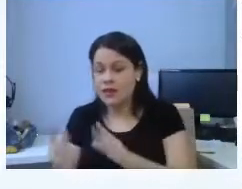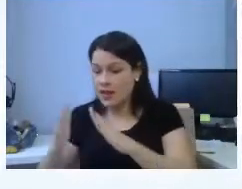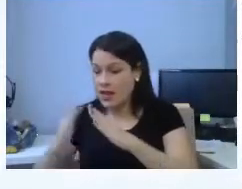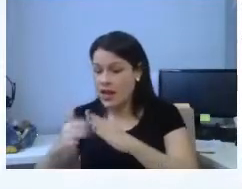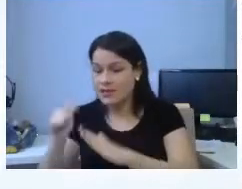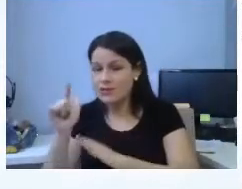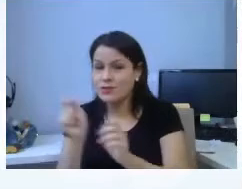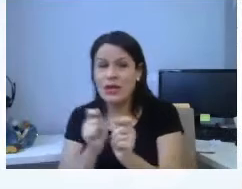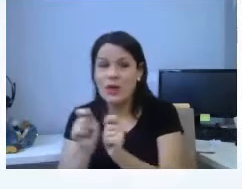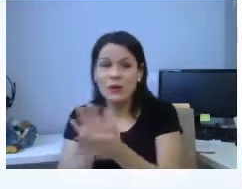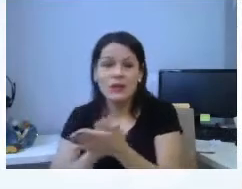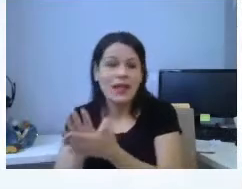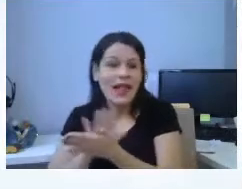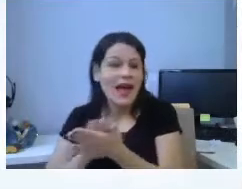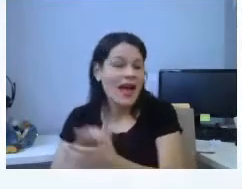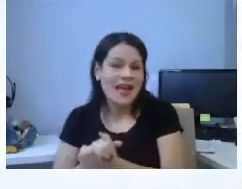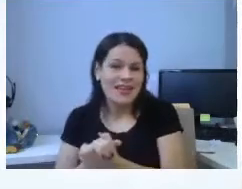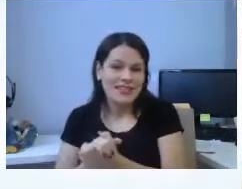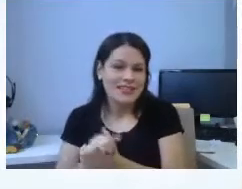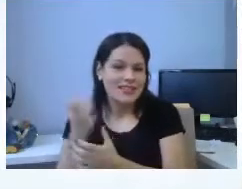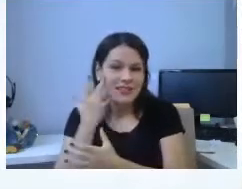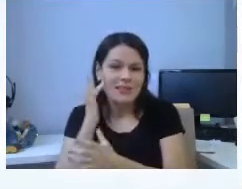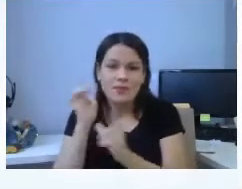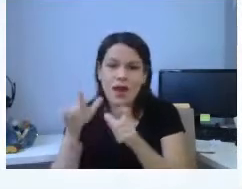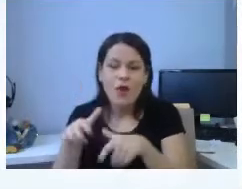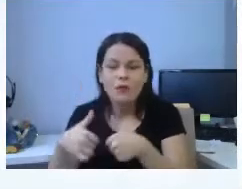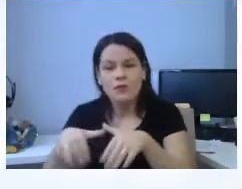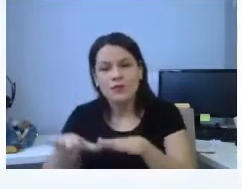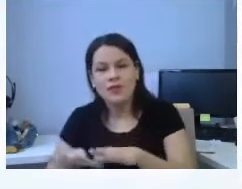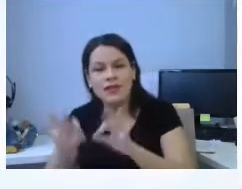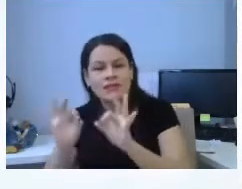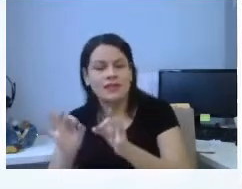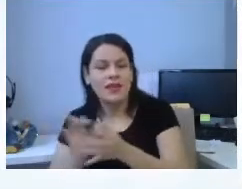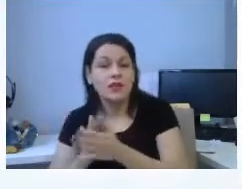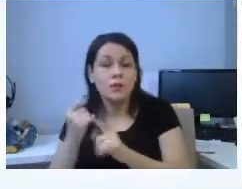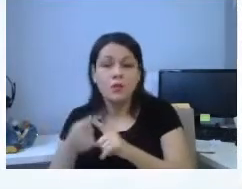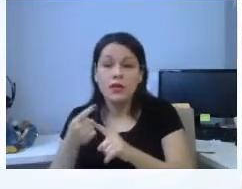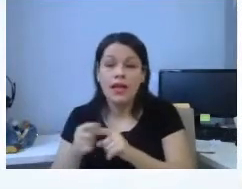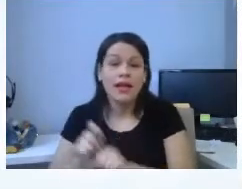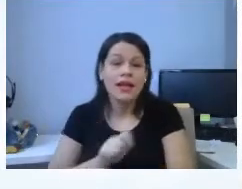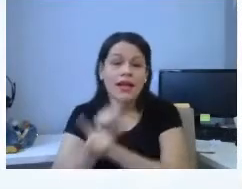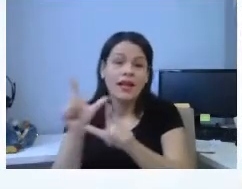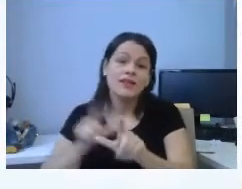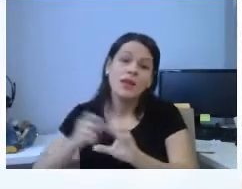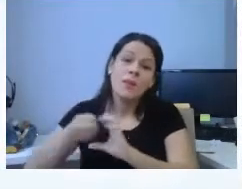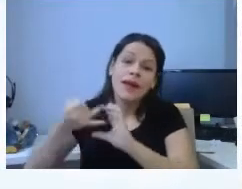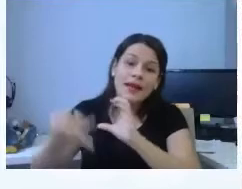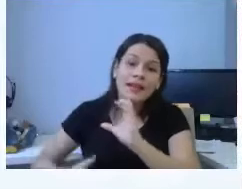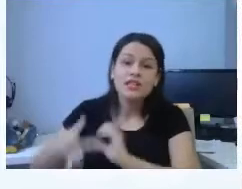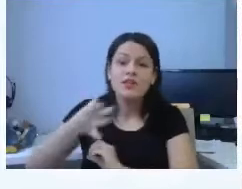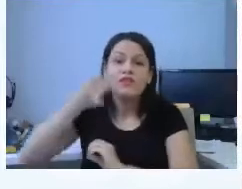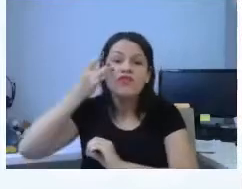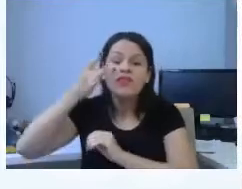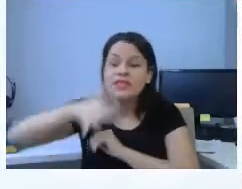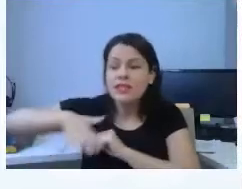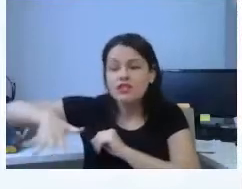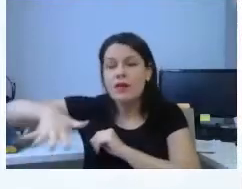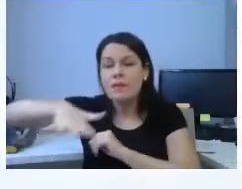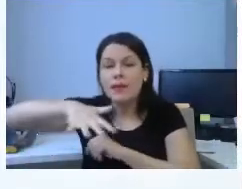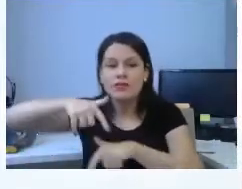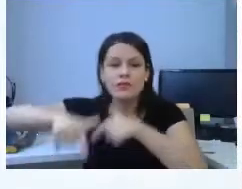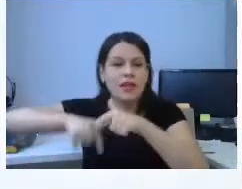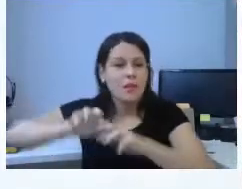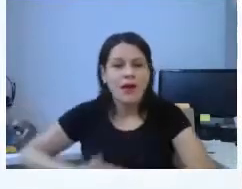Sem, vamos dizer assim, o devido controle que deveria ter. Porque, lógico, ele vai estar numa característica física de ambiente de trabalho